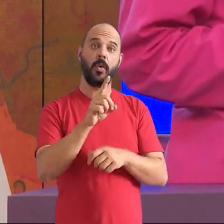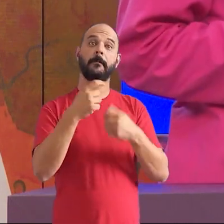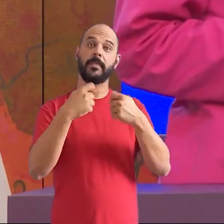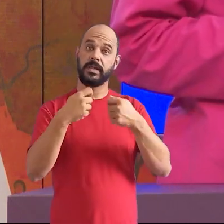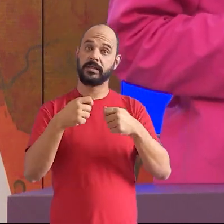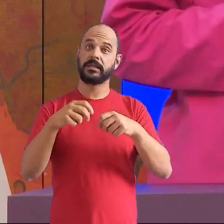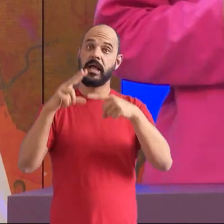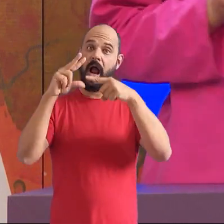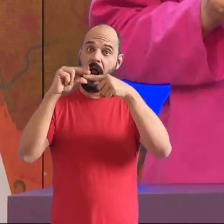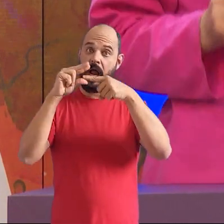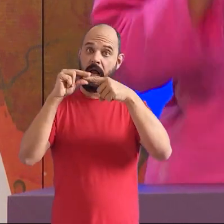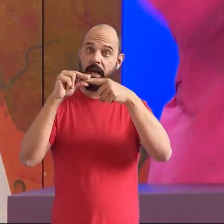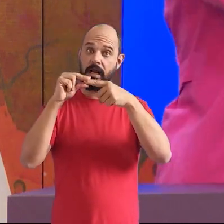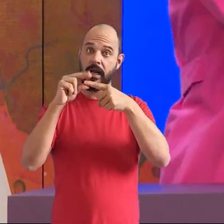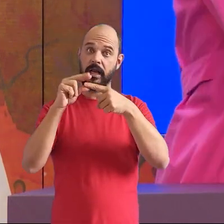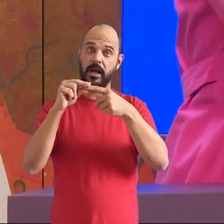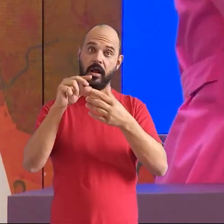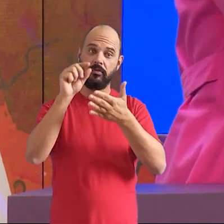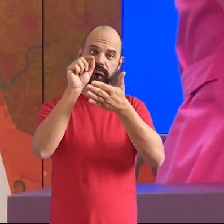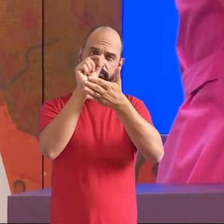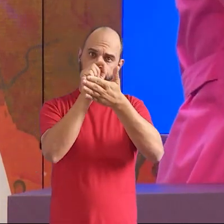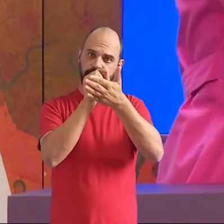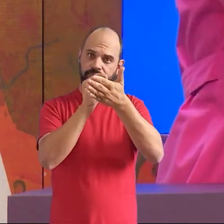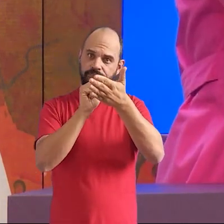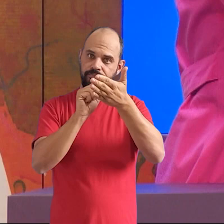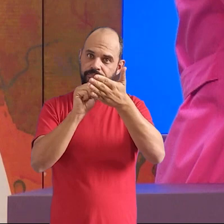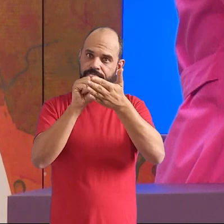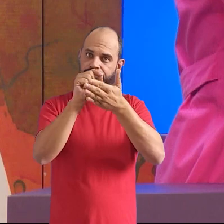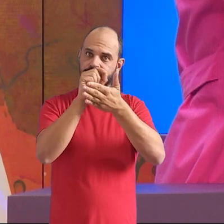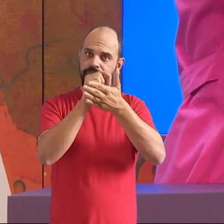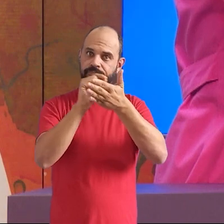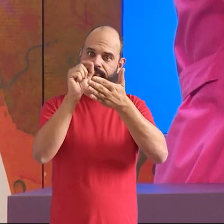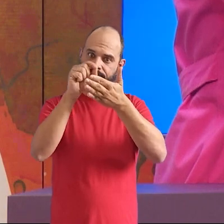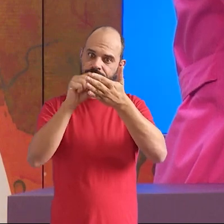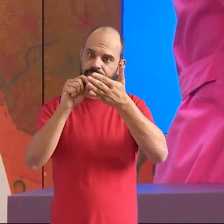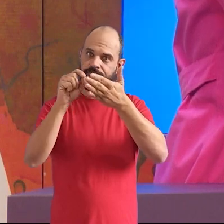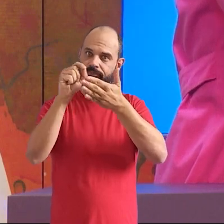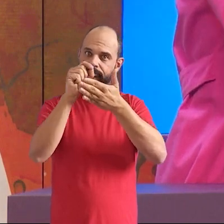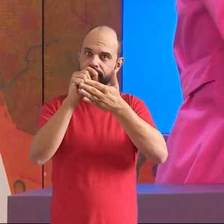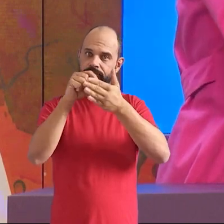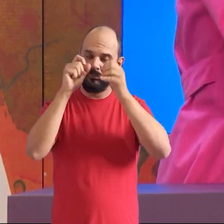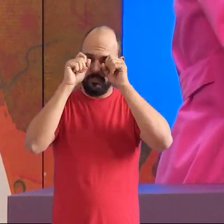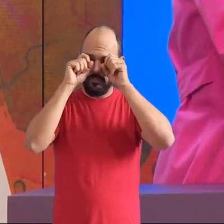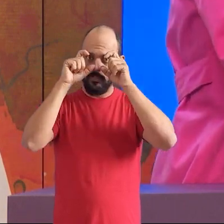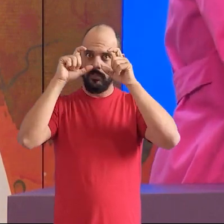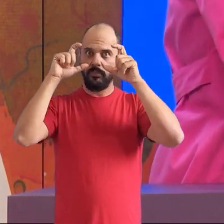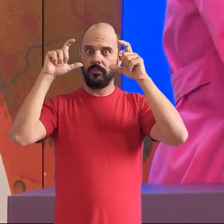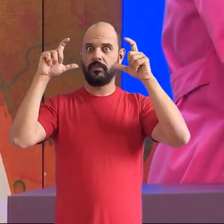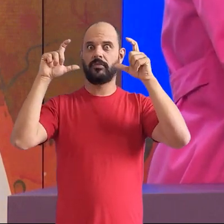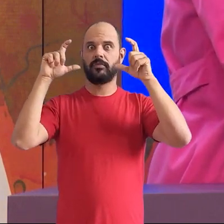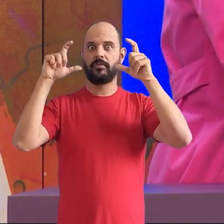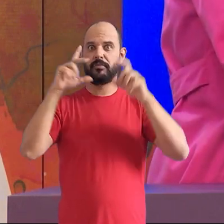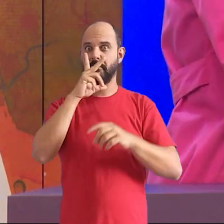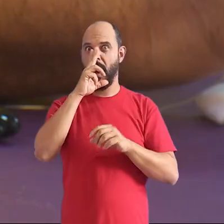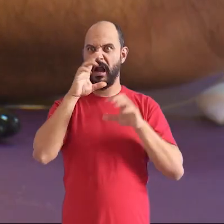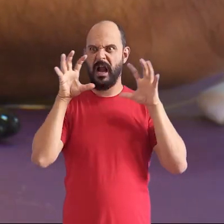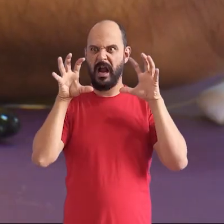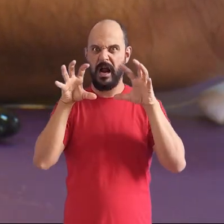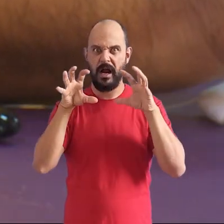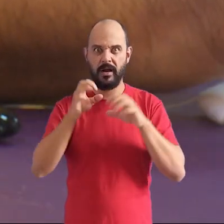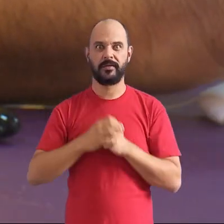de usar um canetão para poder aumentar a marcação e deixar ele um pouquinho mais